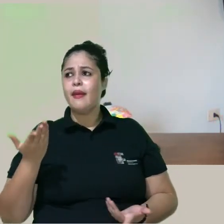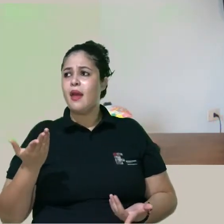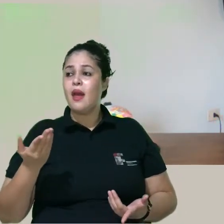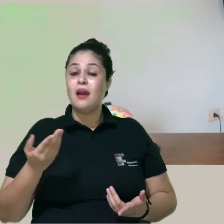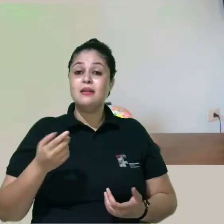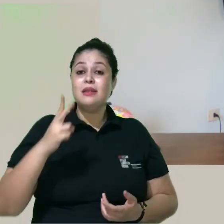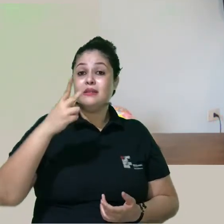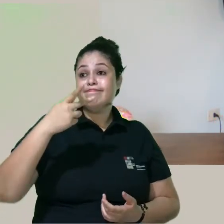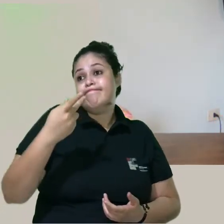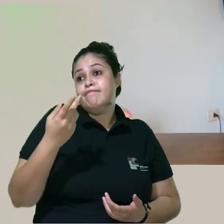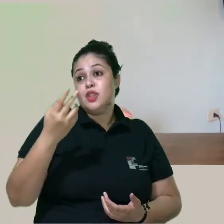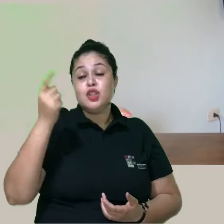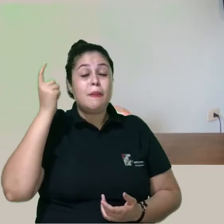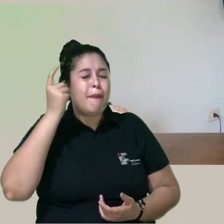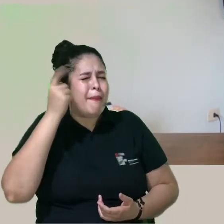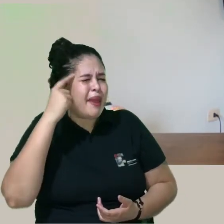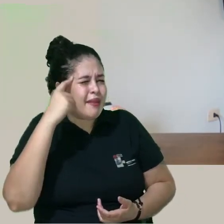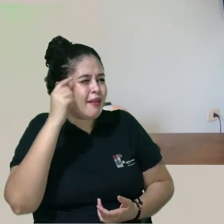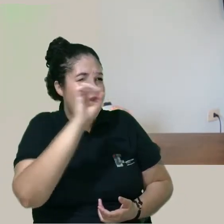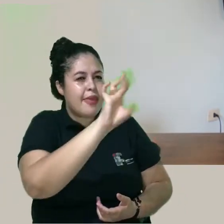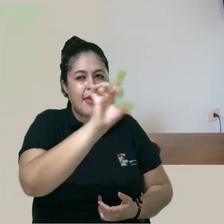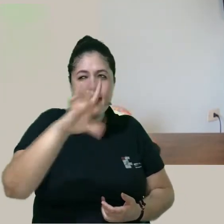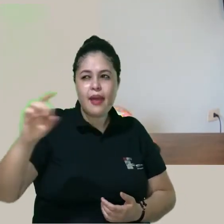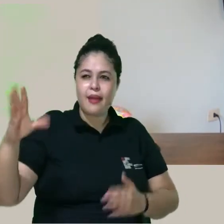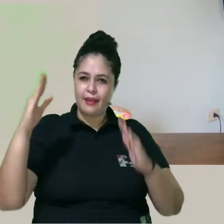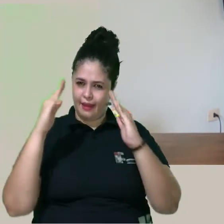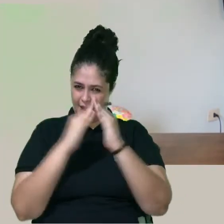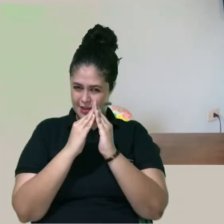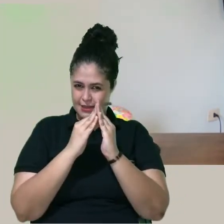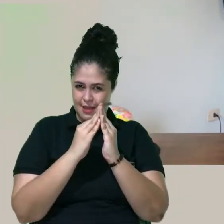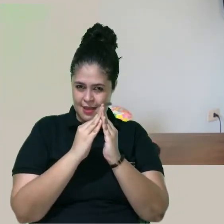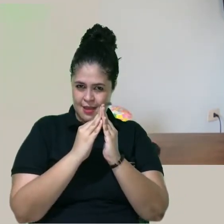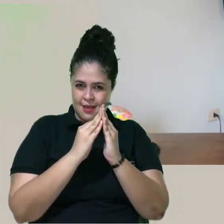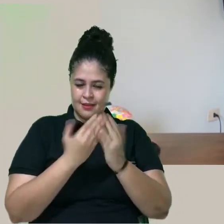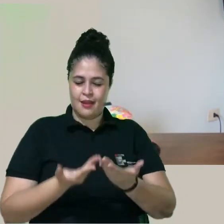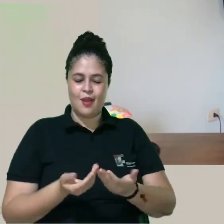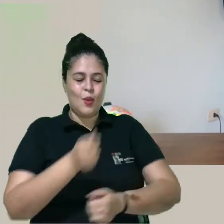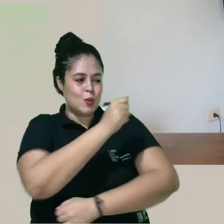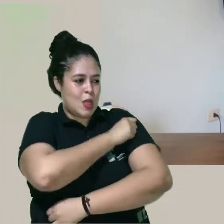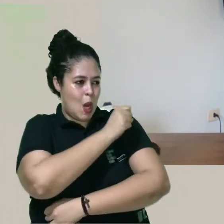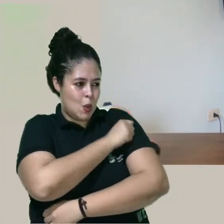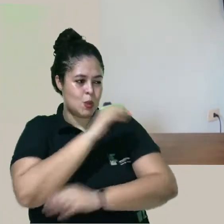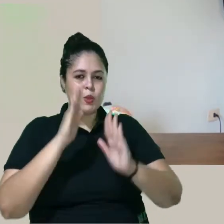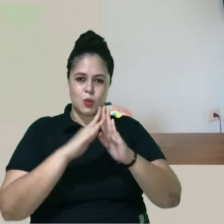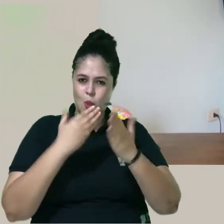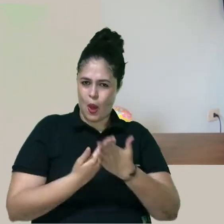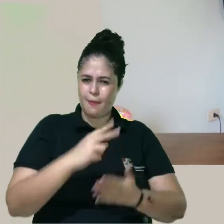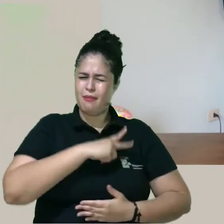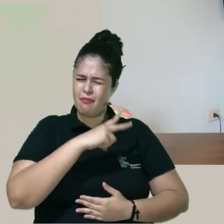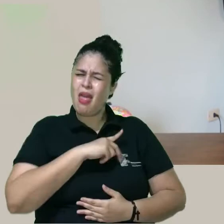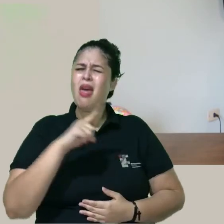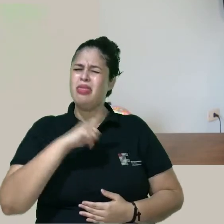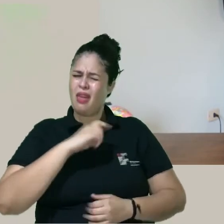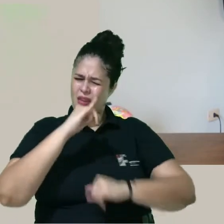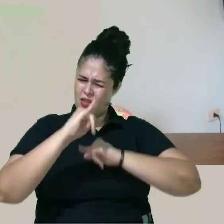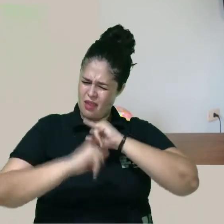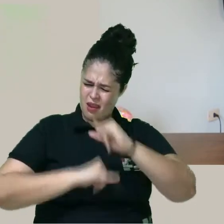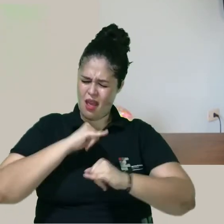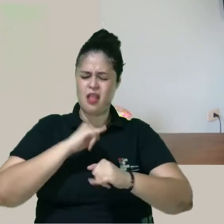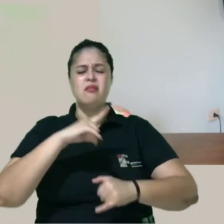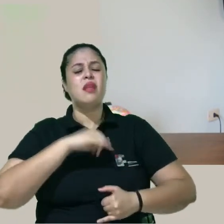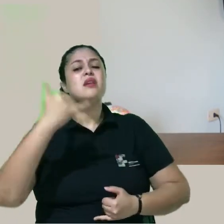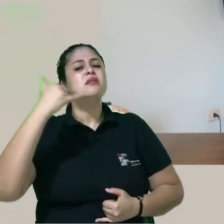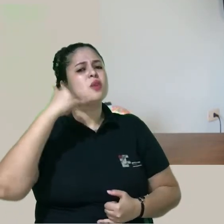de que nas suas casas os alunos normalmente usufruem de serviços de internet,